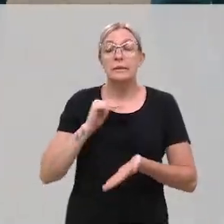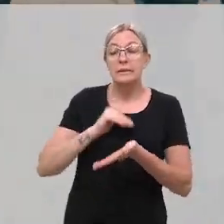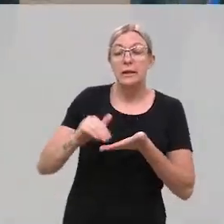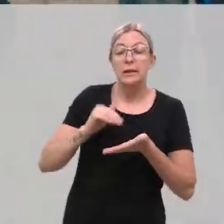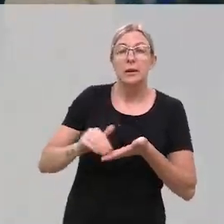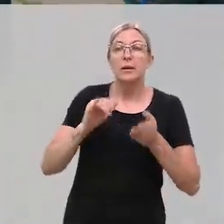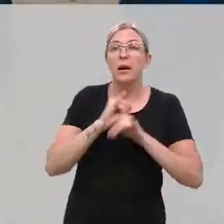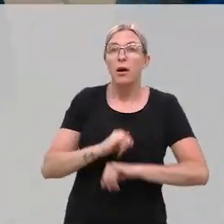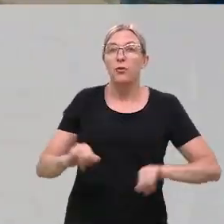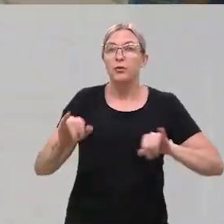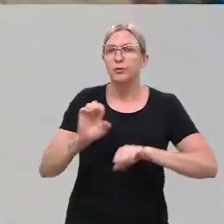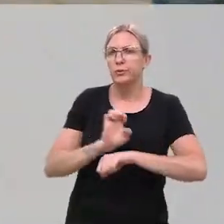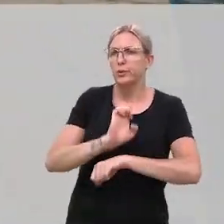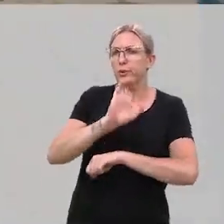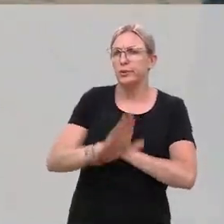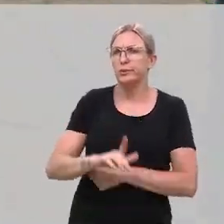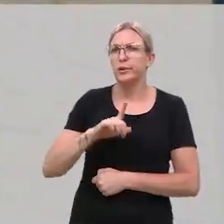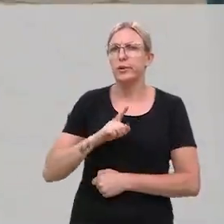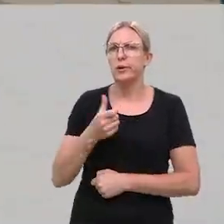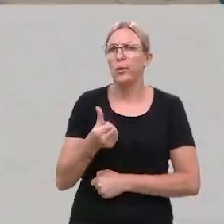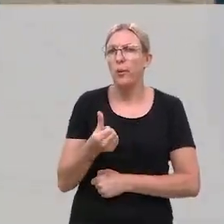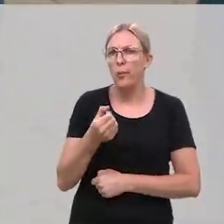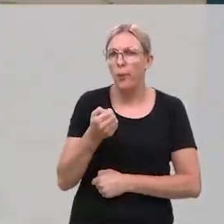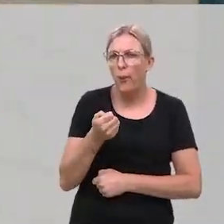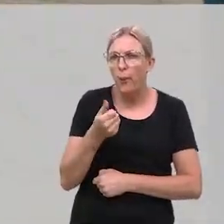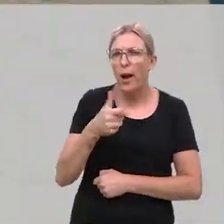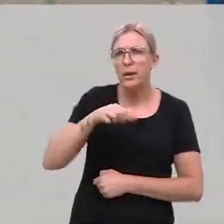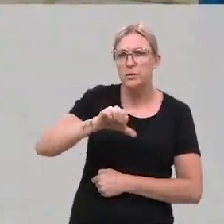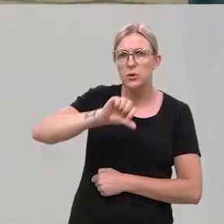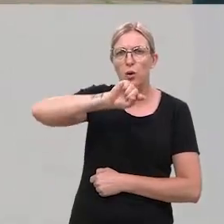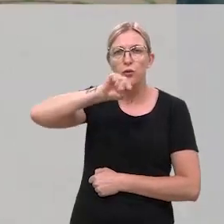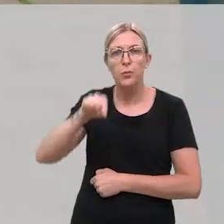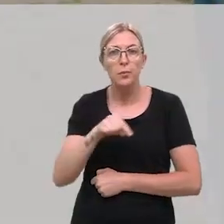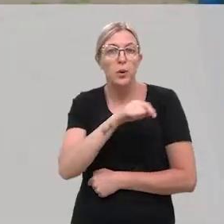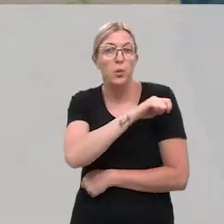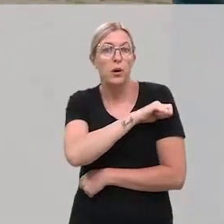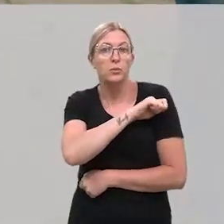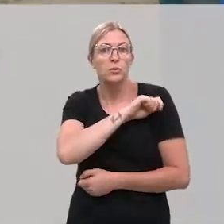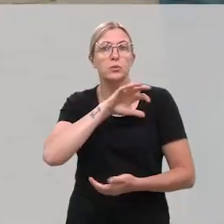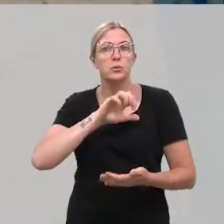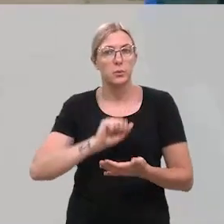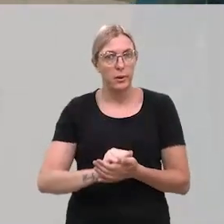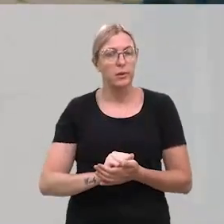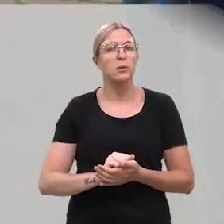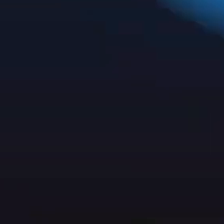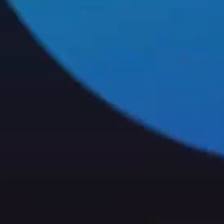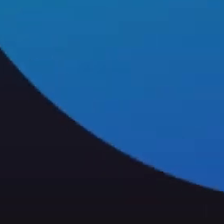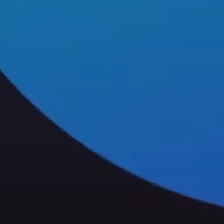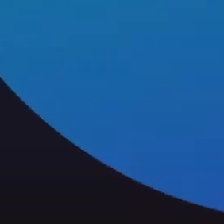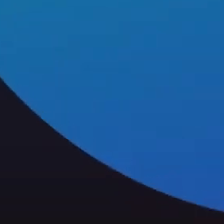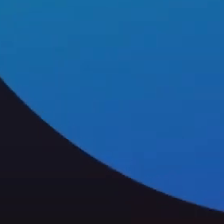secretaria em ereim quase 9000 estudantes frequentam a rede Municipal de